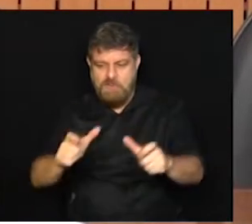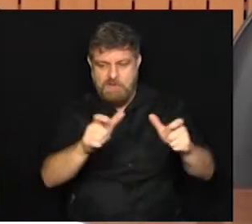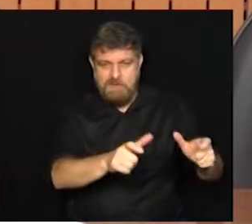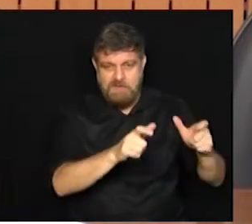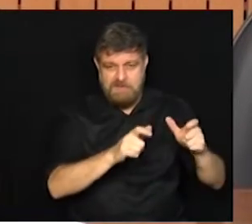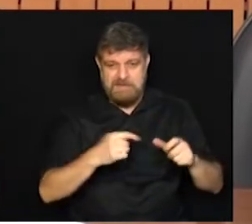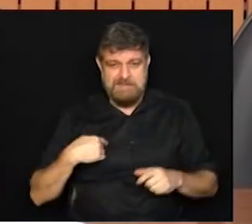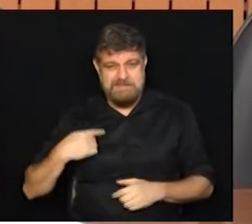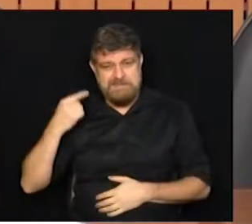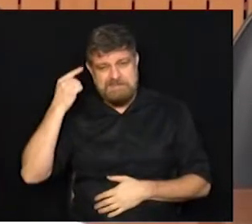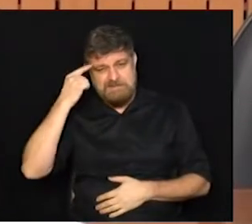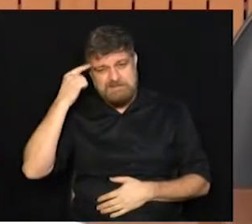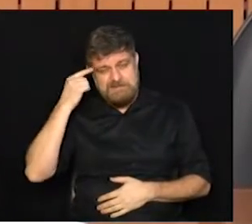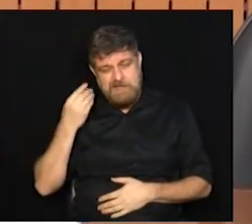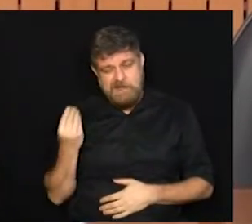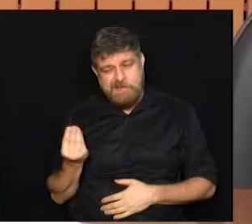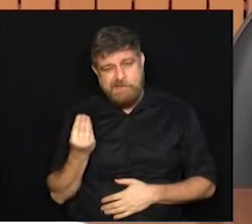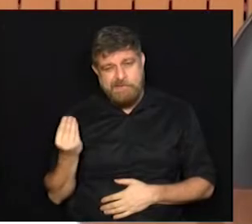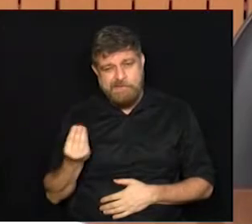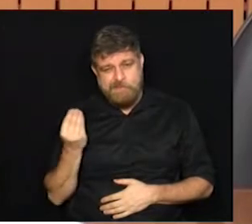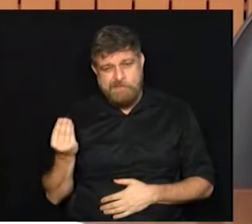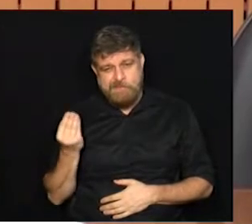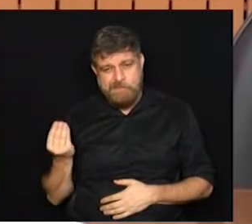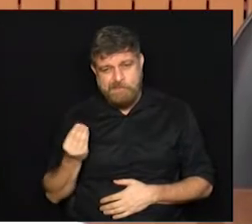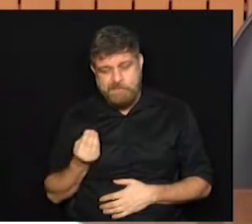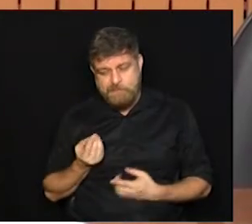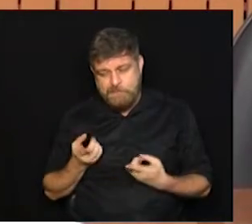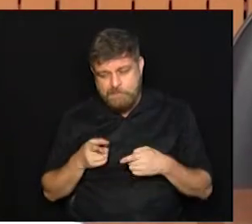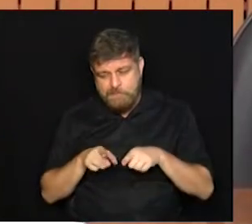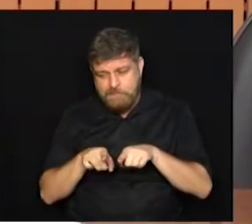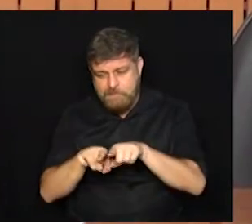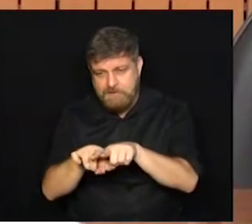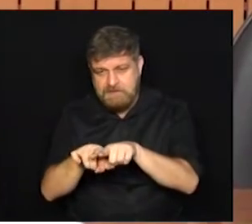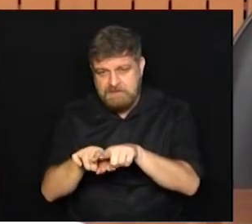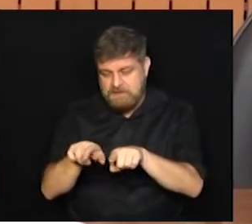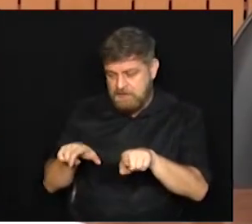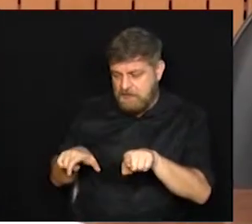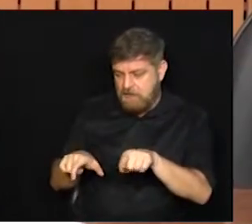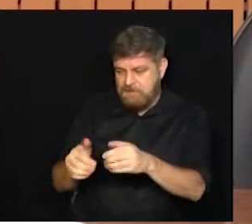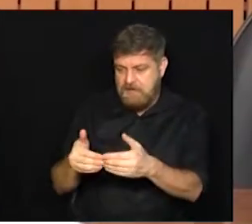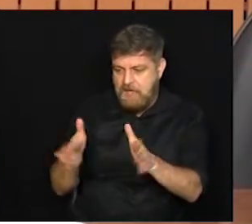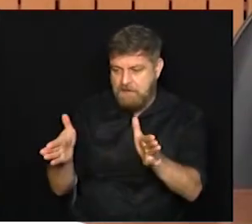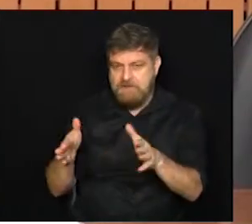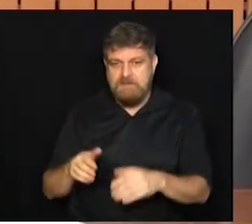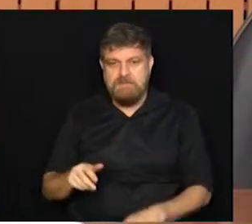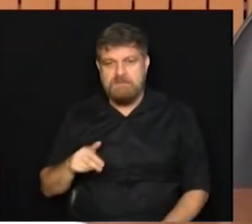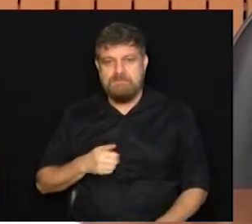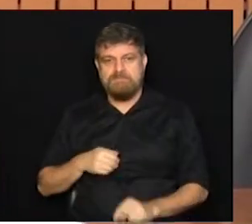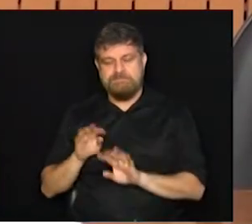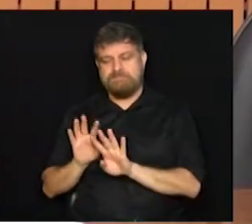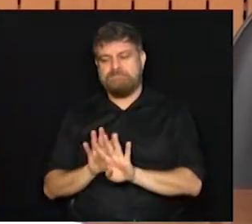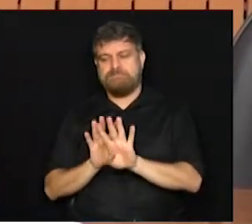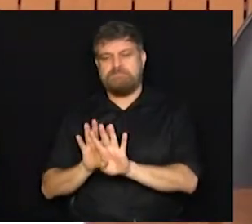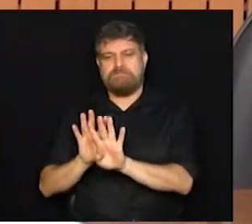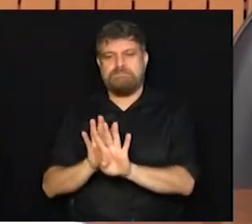gente tem que pensar em como conciliar, porque na hora que você abriu aquela pista, ela vira pista de caminhada